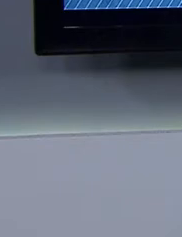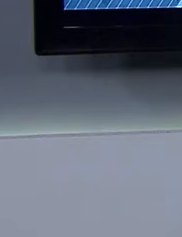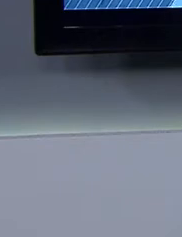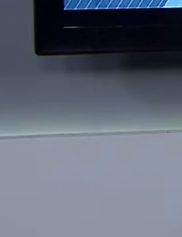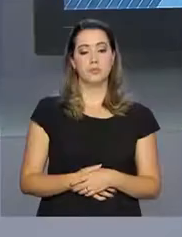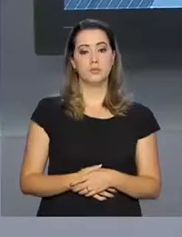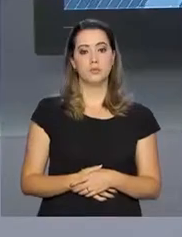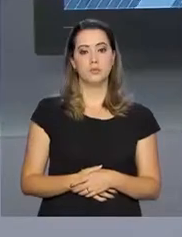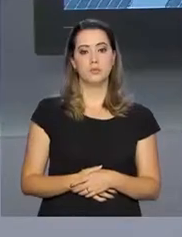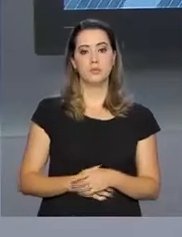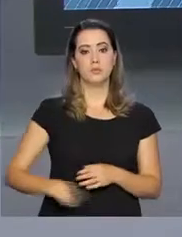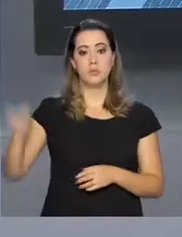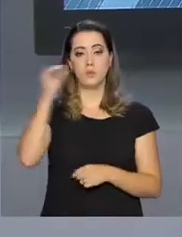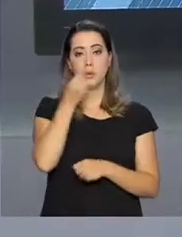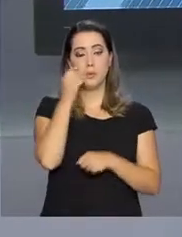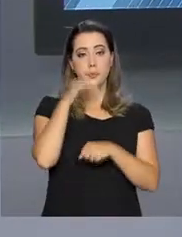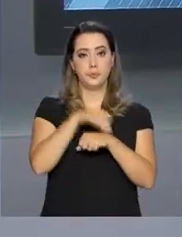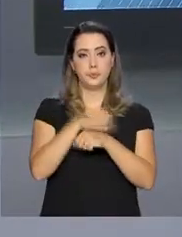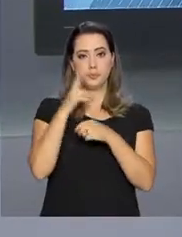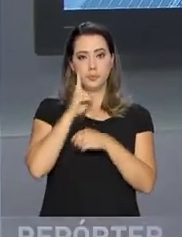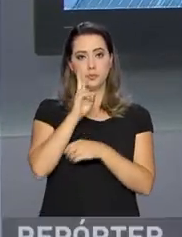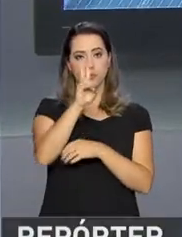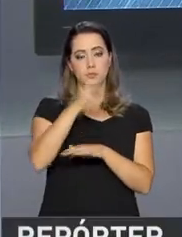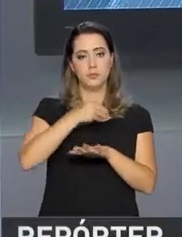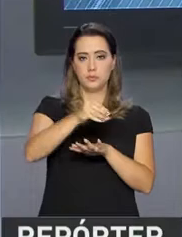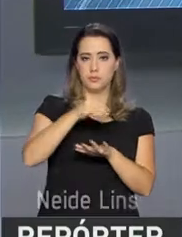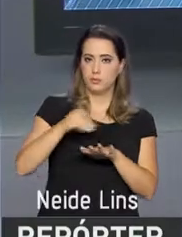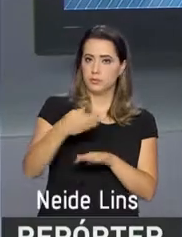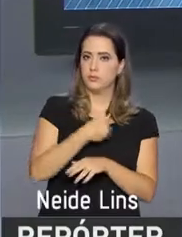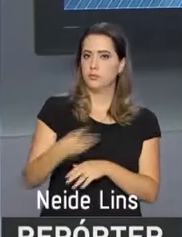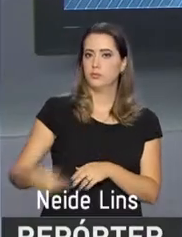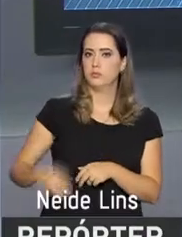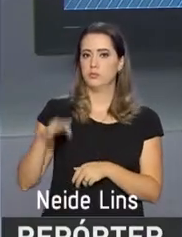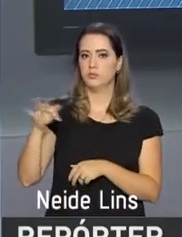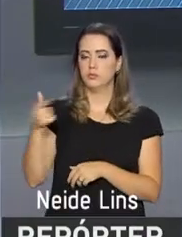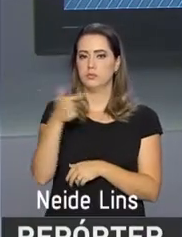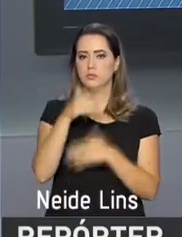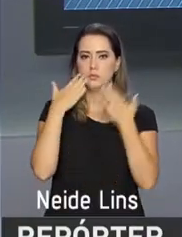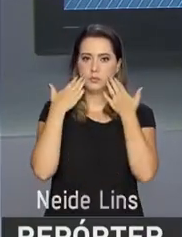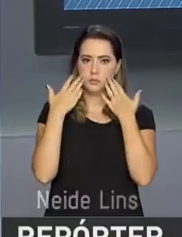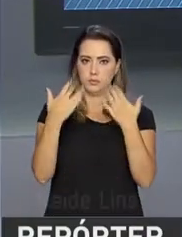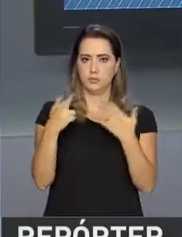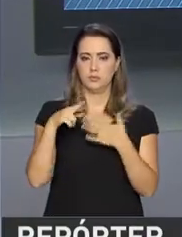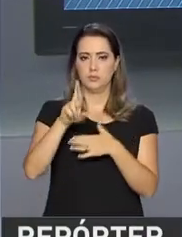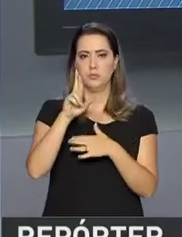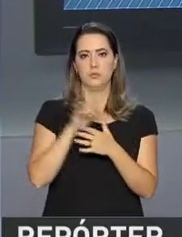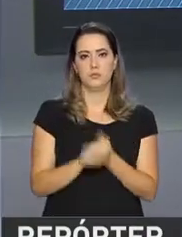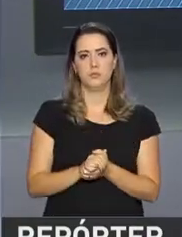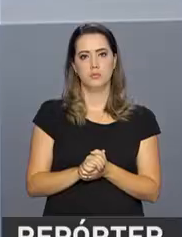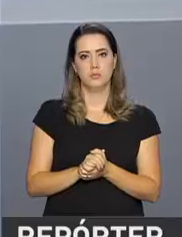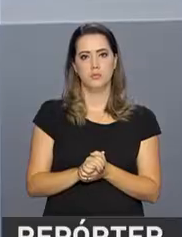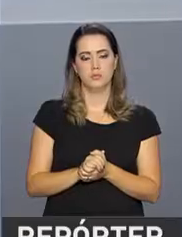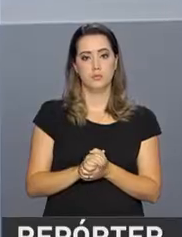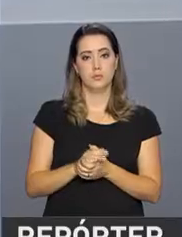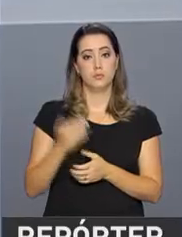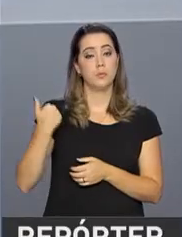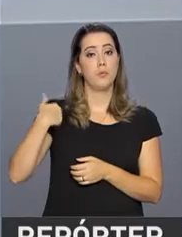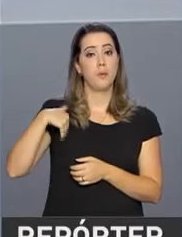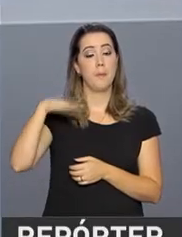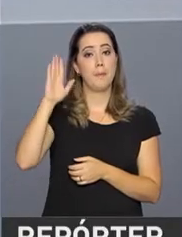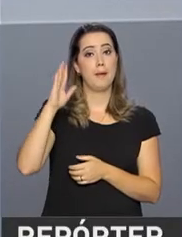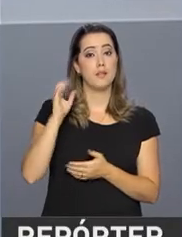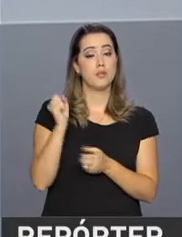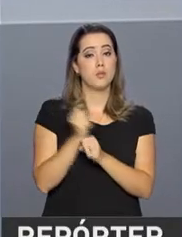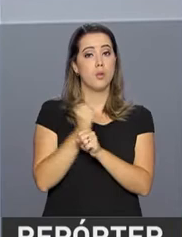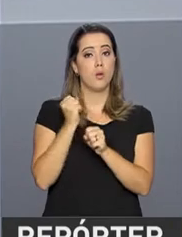olá boa noite a companhia agora as notícias do governo federal em mais uma edição do repórter nbr mais uma